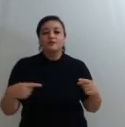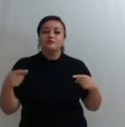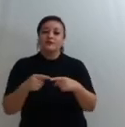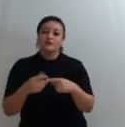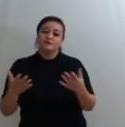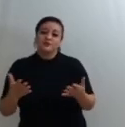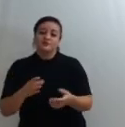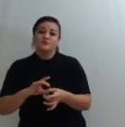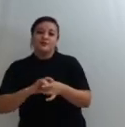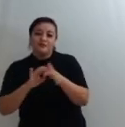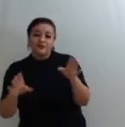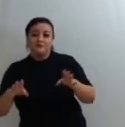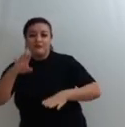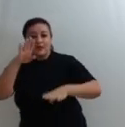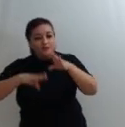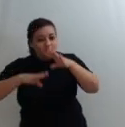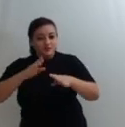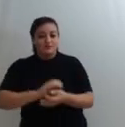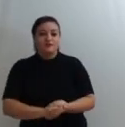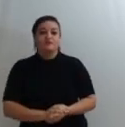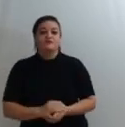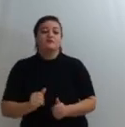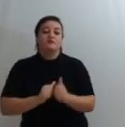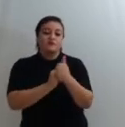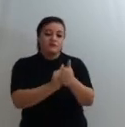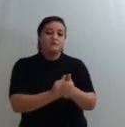livramento condicional. Eu acompanho o relator.